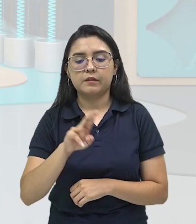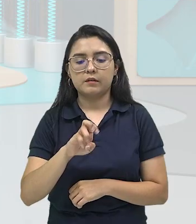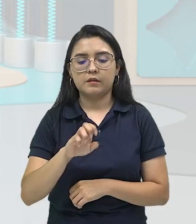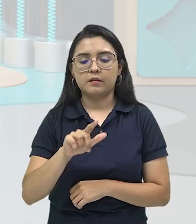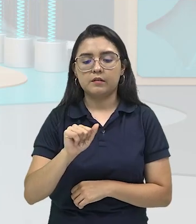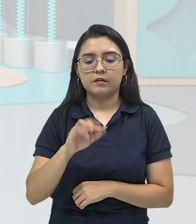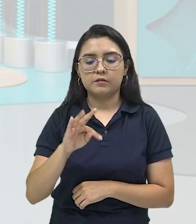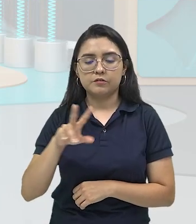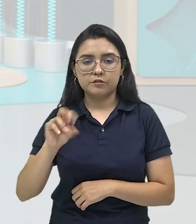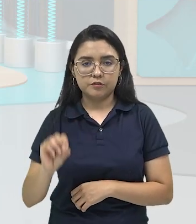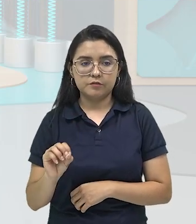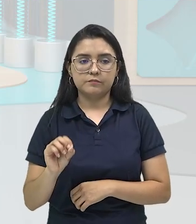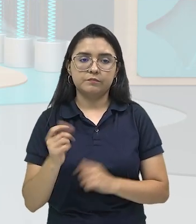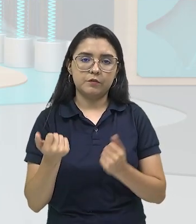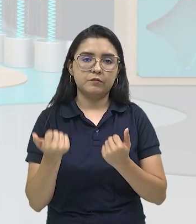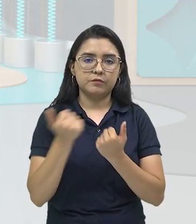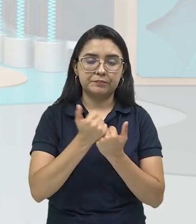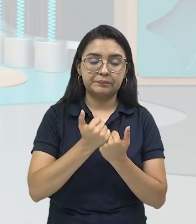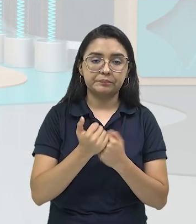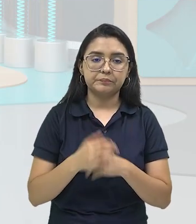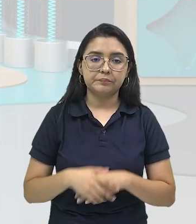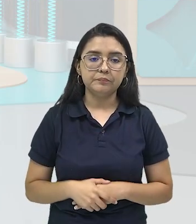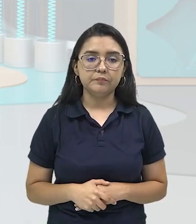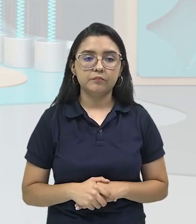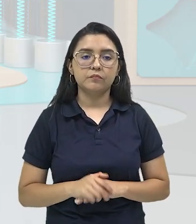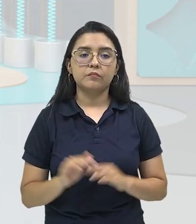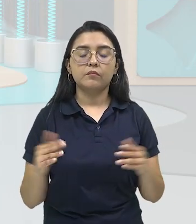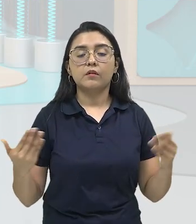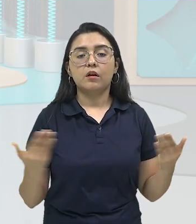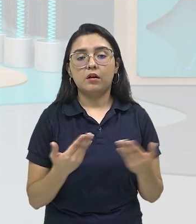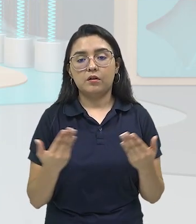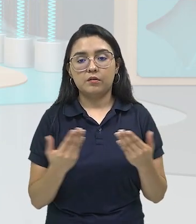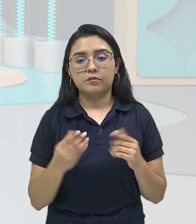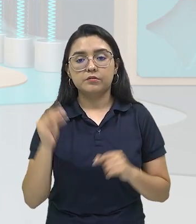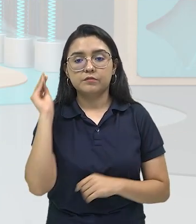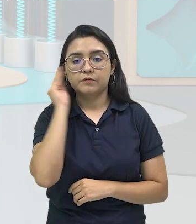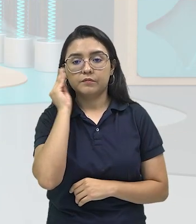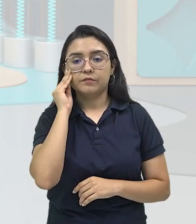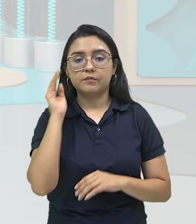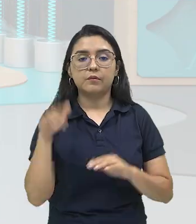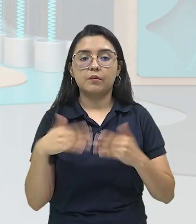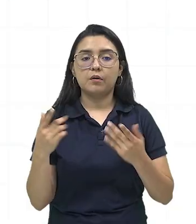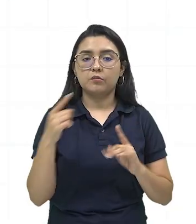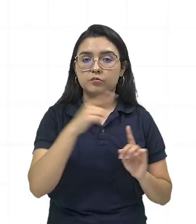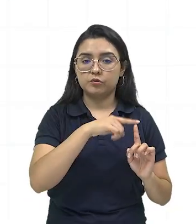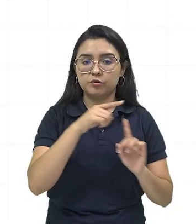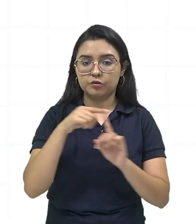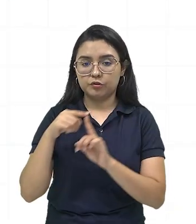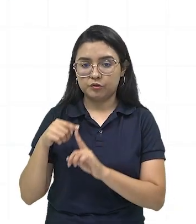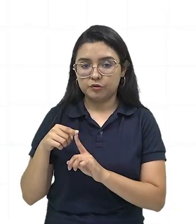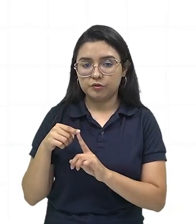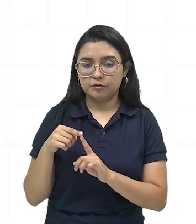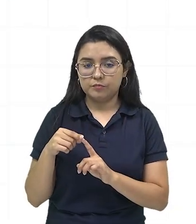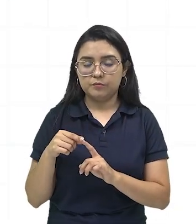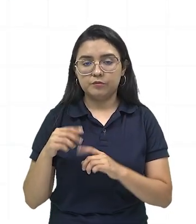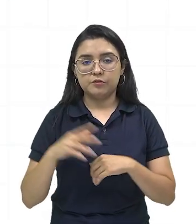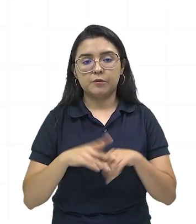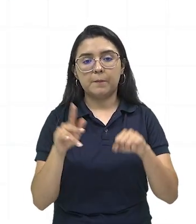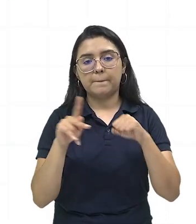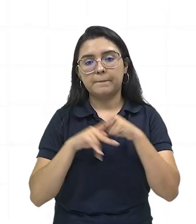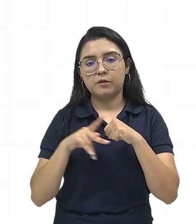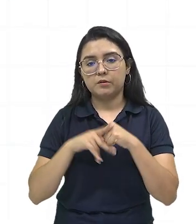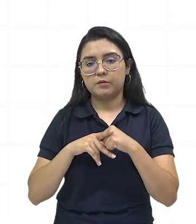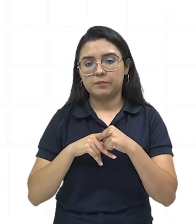exercer muito bem essa função, tá bom? Vamos conhecer os nossos tipos de pronomes relativos. Olha só,